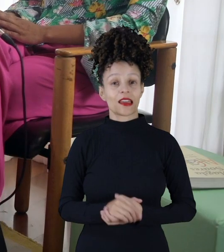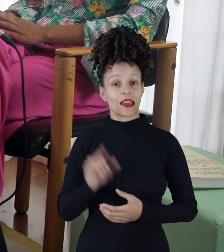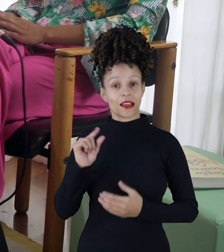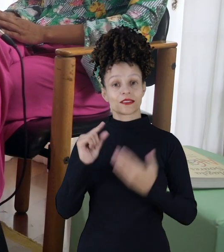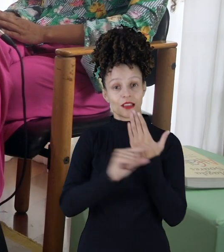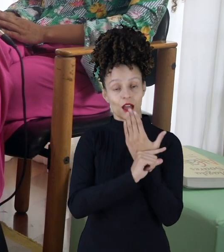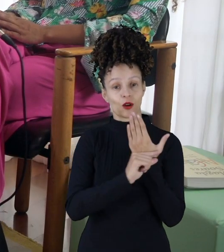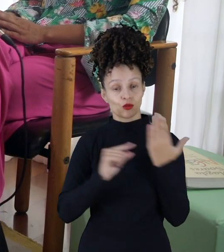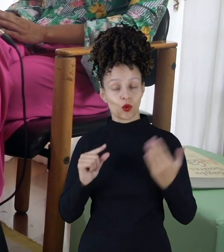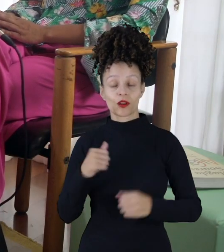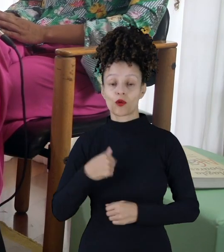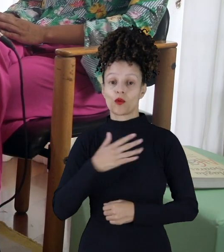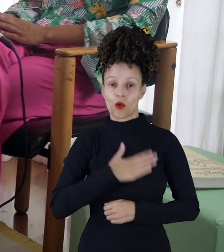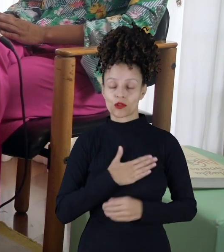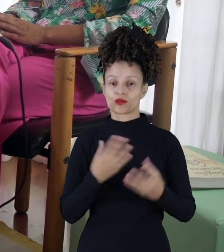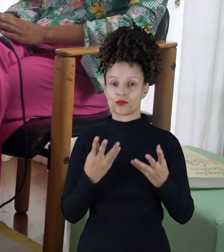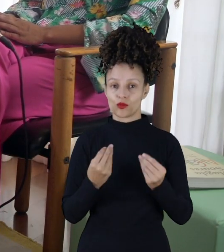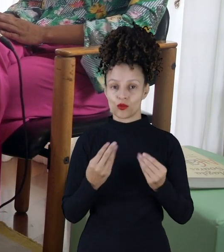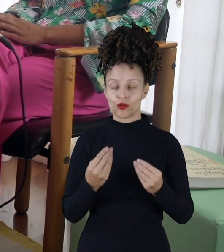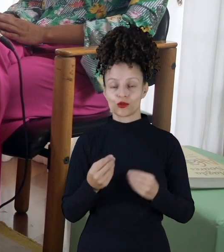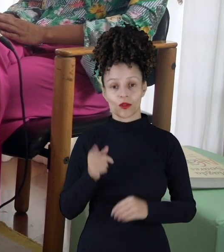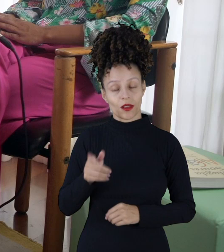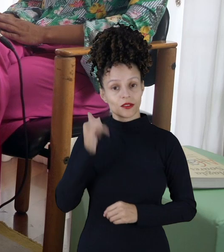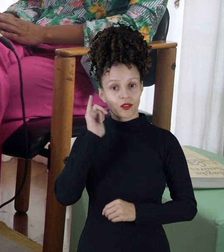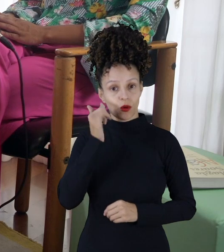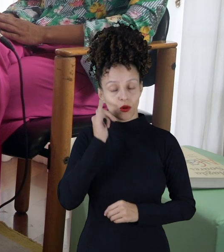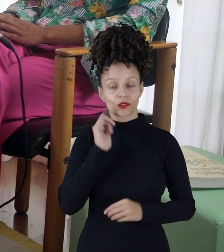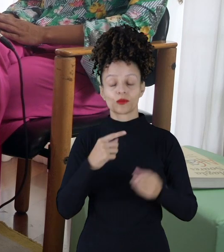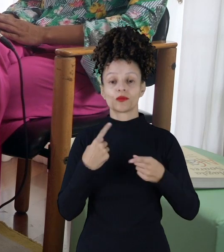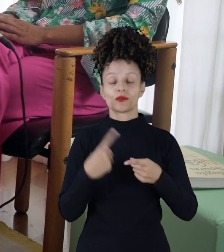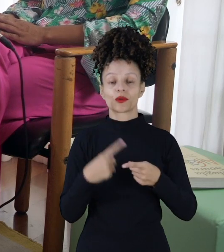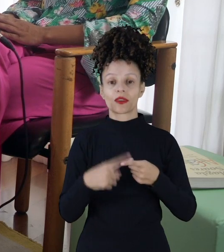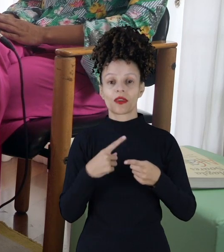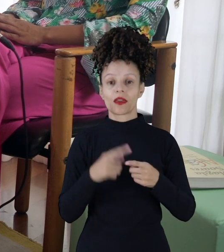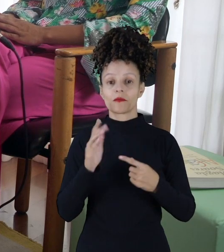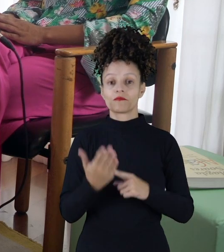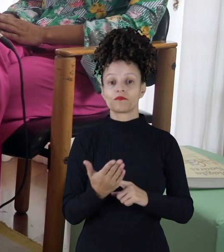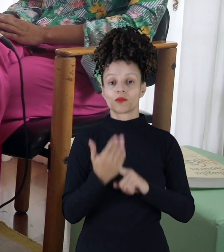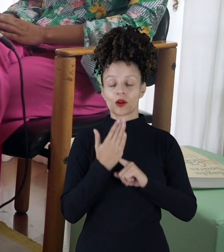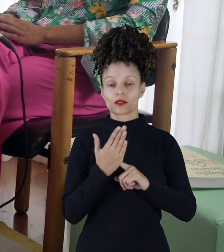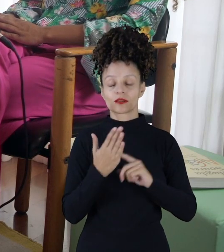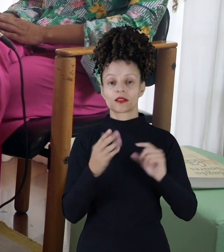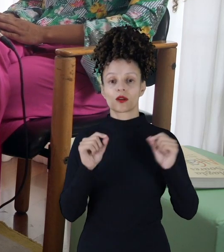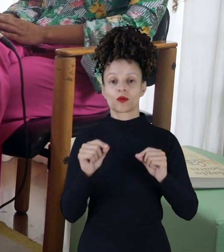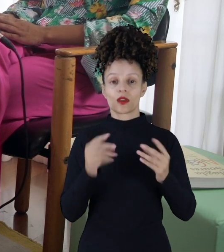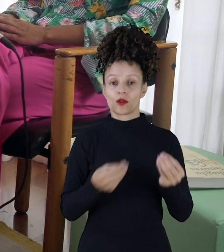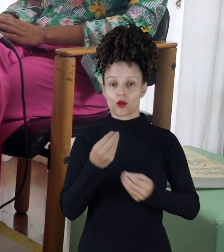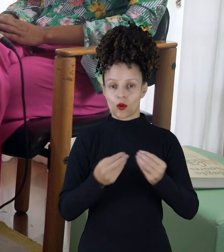Esse é o Eduardo Galeano. E eu gosto muito, muito desse conto porque ele